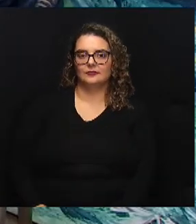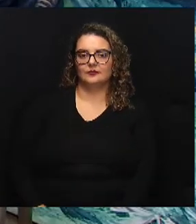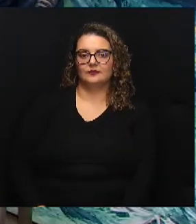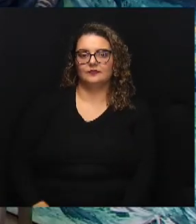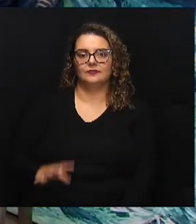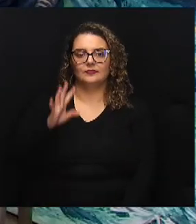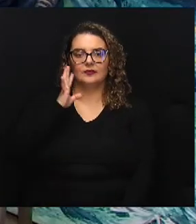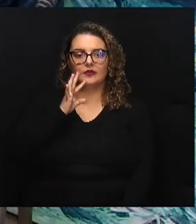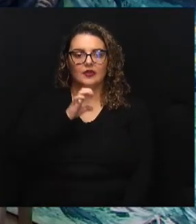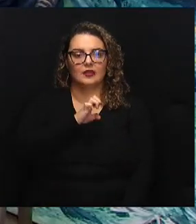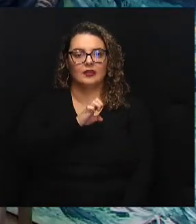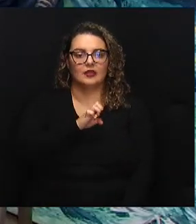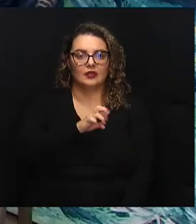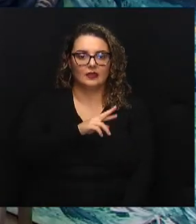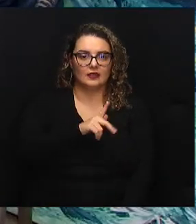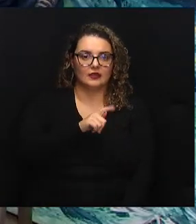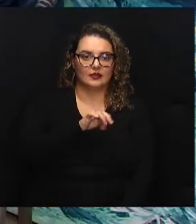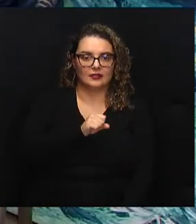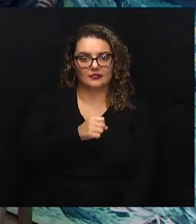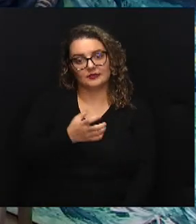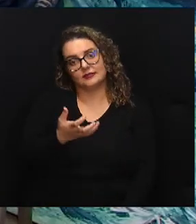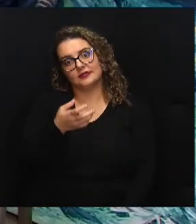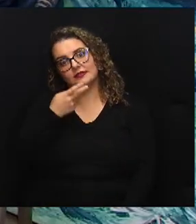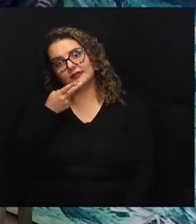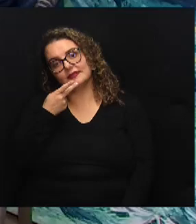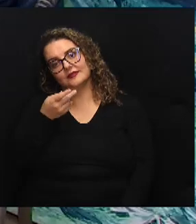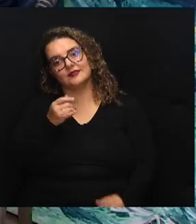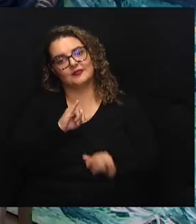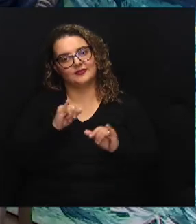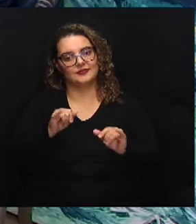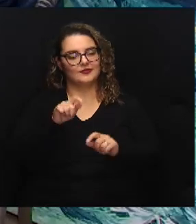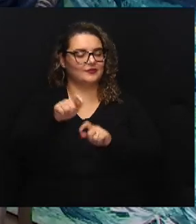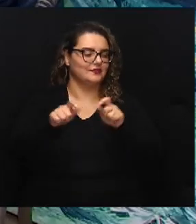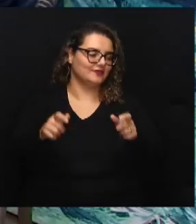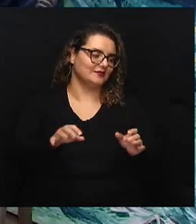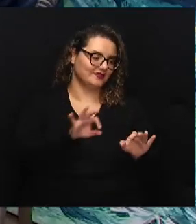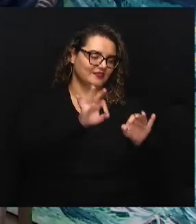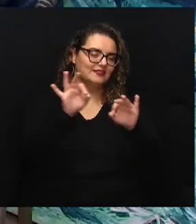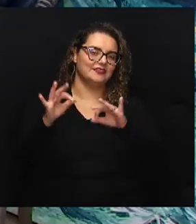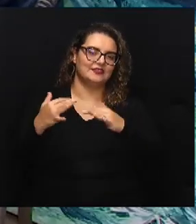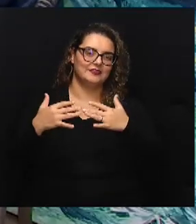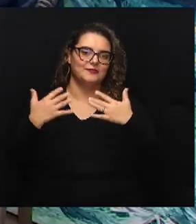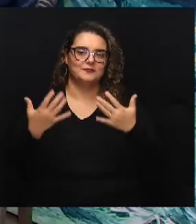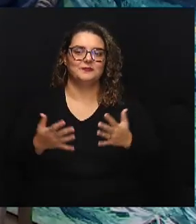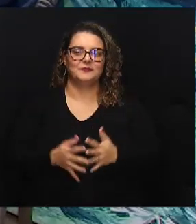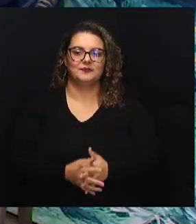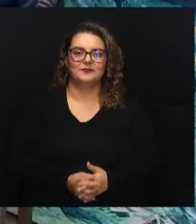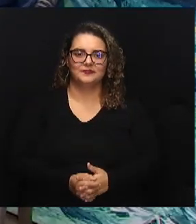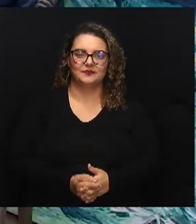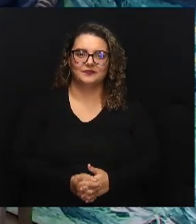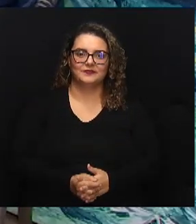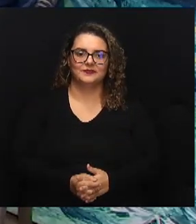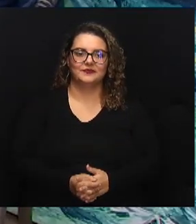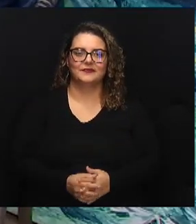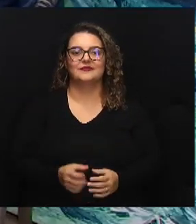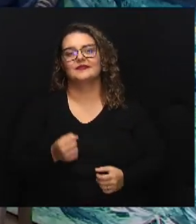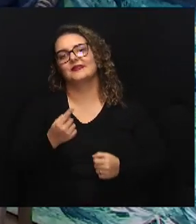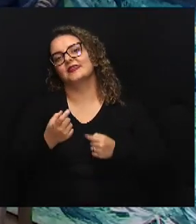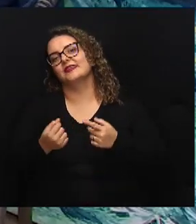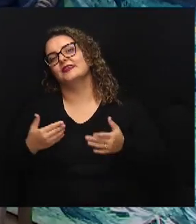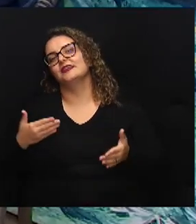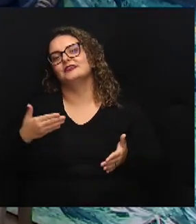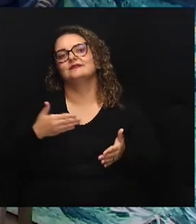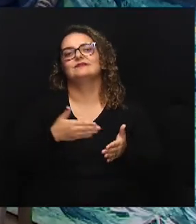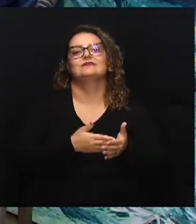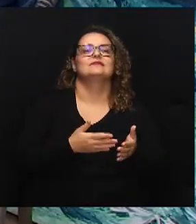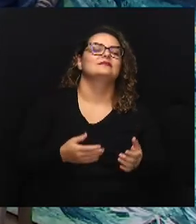legal, Egas. E queria que você deixasse uma mensagem para o pessoal que está assistindo, então, que tem alguma barreira, que